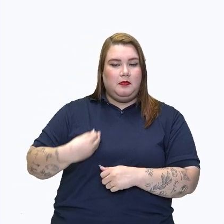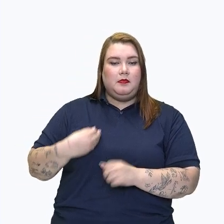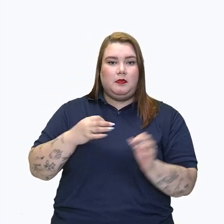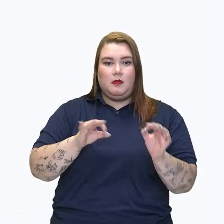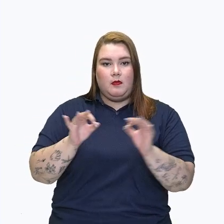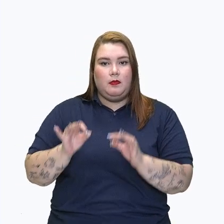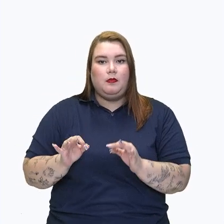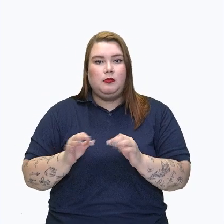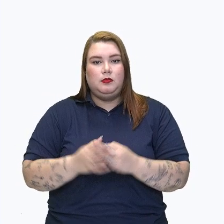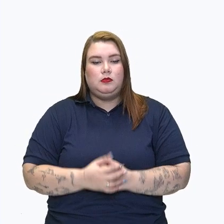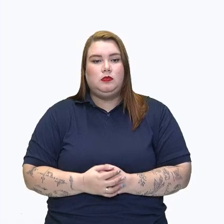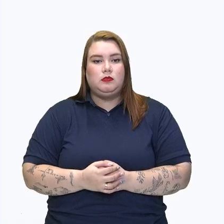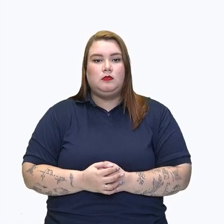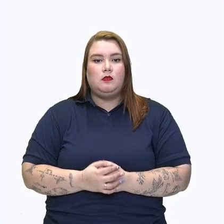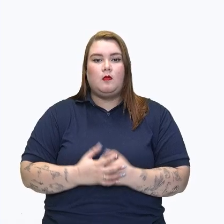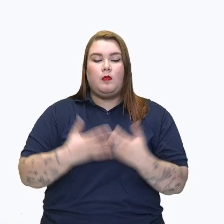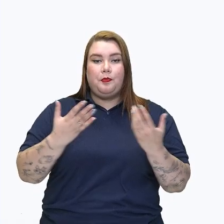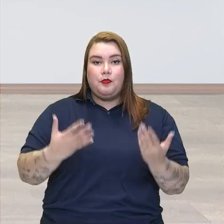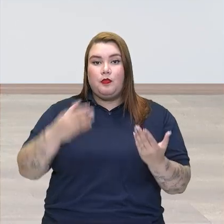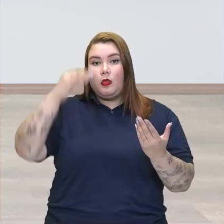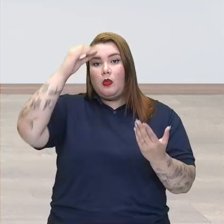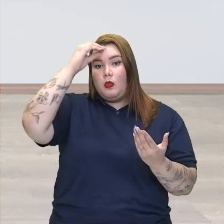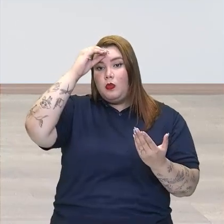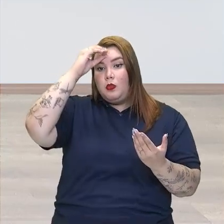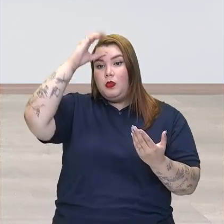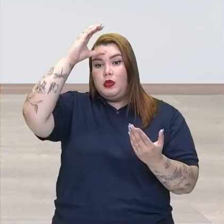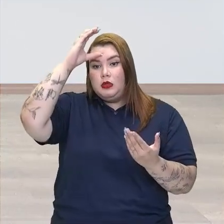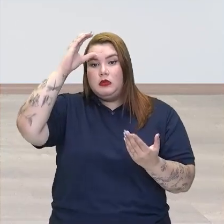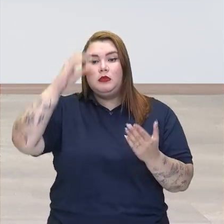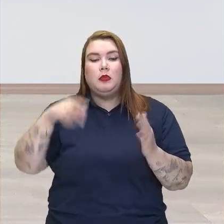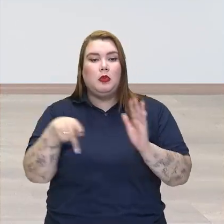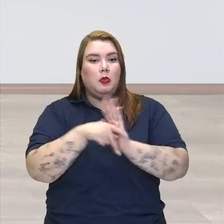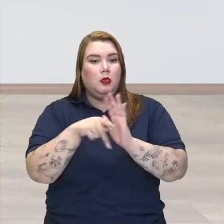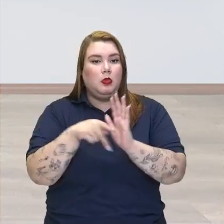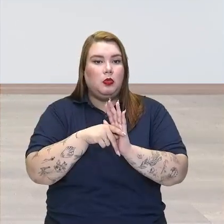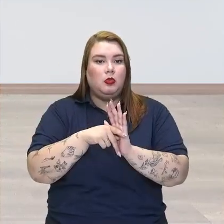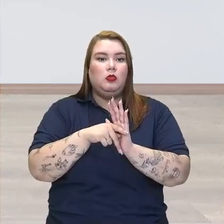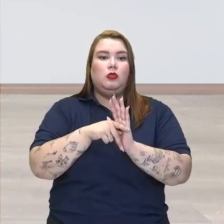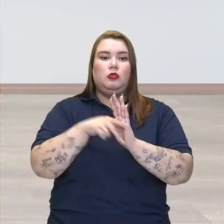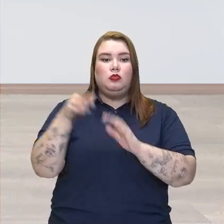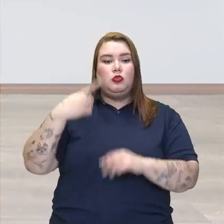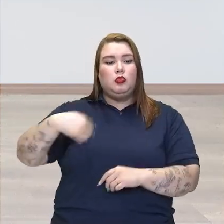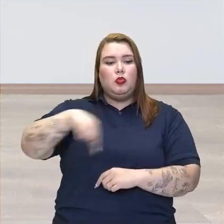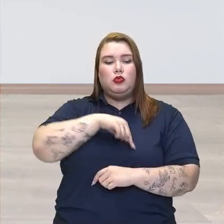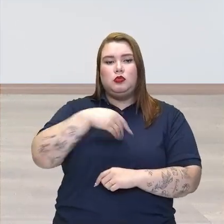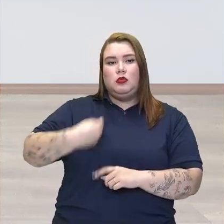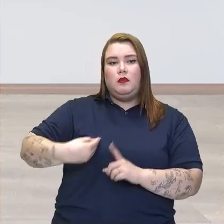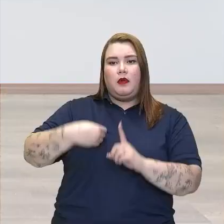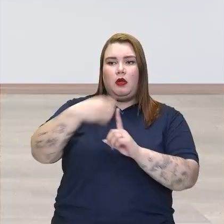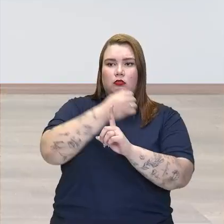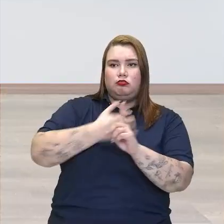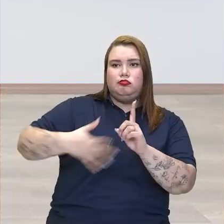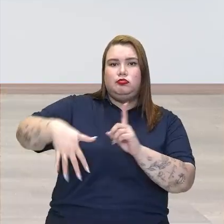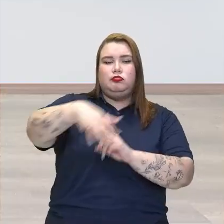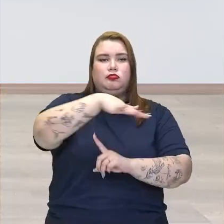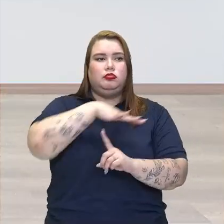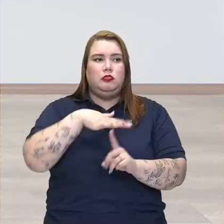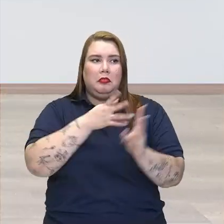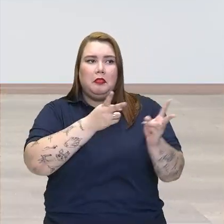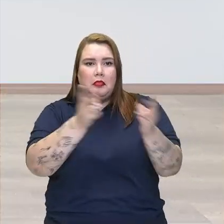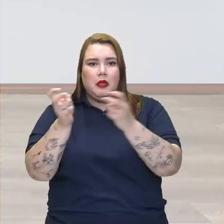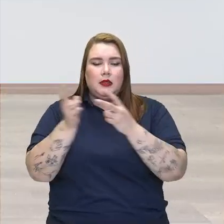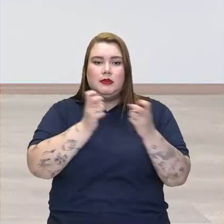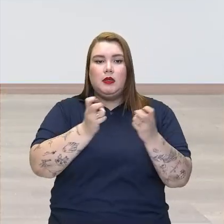né? Ou seja, o conhecimento ele é do mundo, né? É do mundo ao nosso redor, do mundo físico. Então, a gente precisa